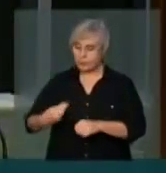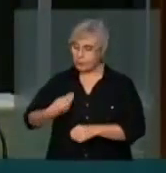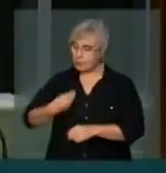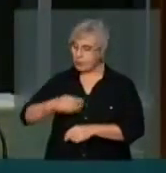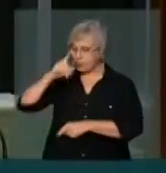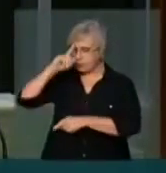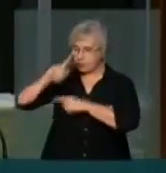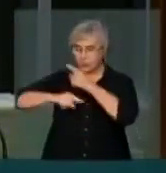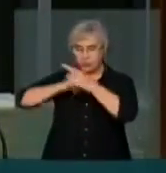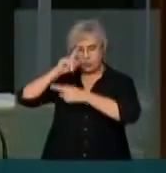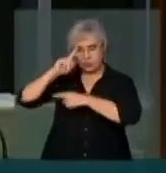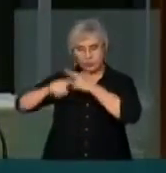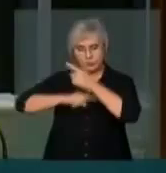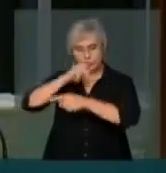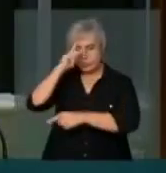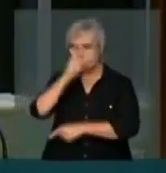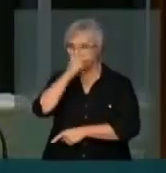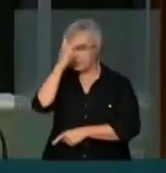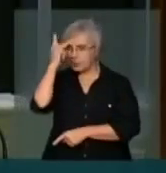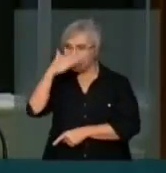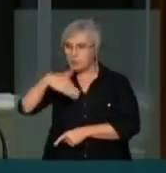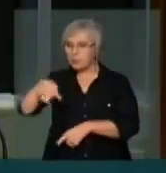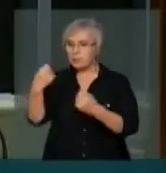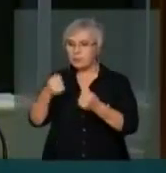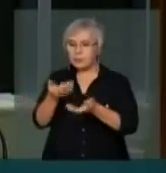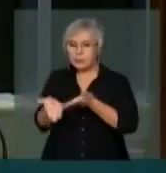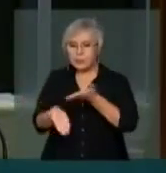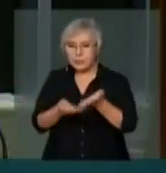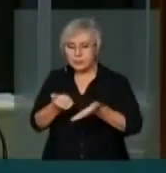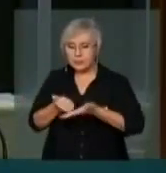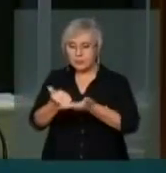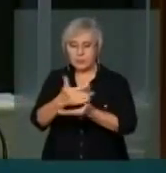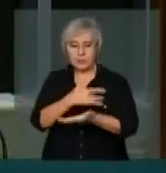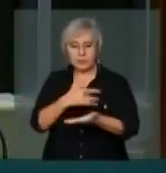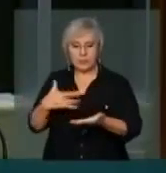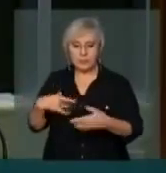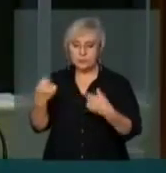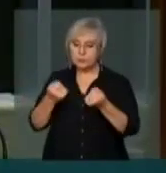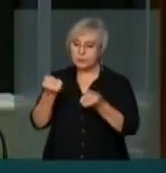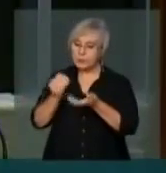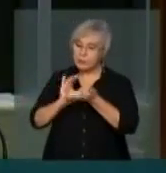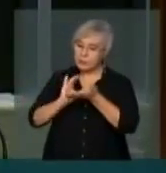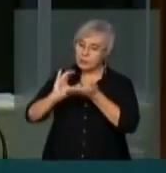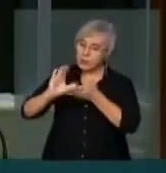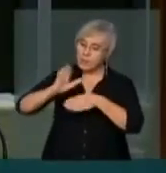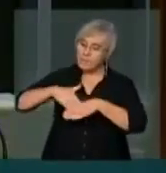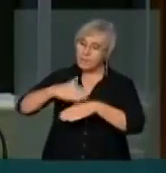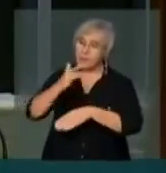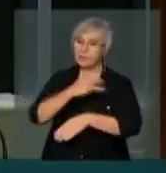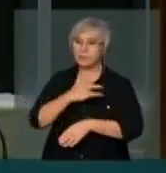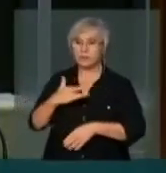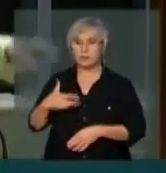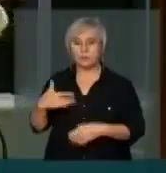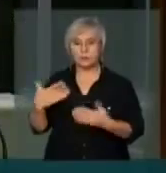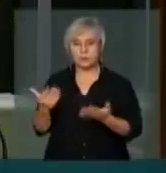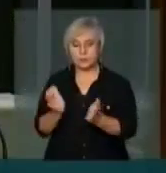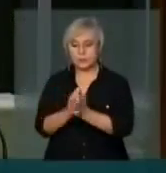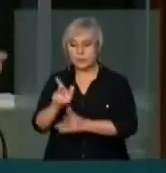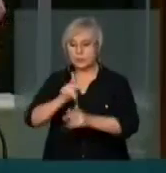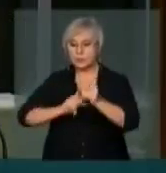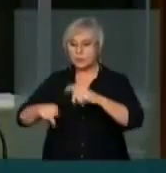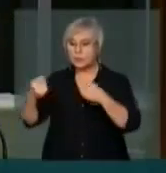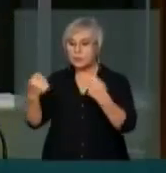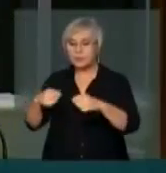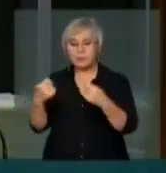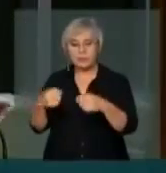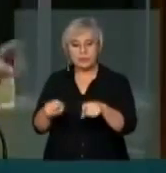cotidiana daqueles que precisam do atendimento da saúde, e nós temos que aumentar os recursos, daqueles que precisam, e sobretudo